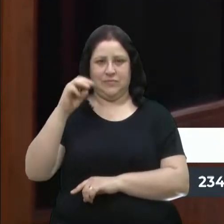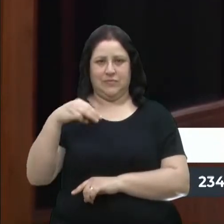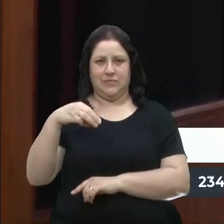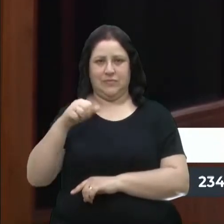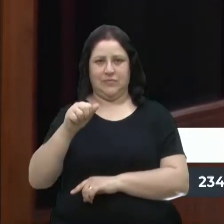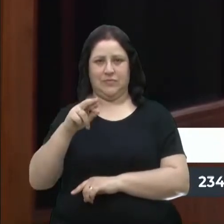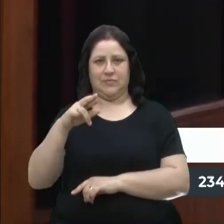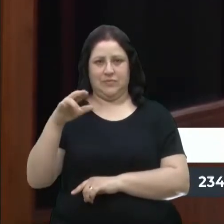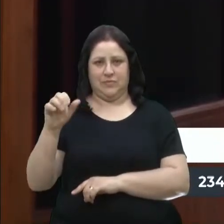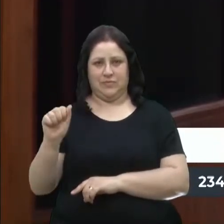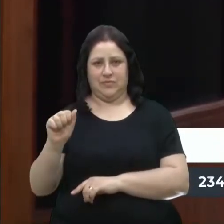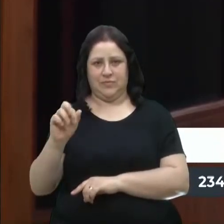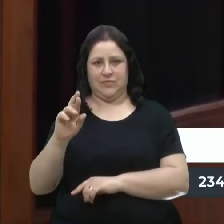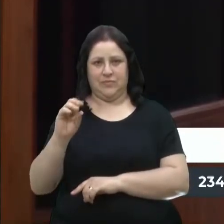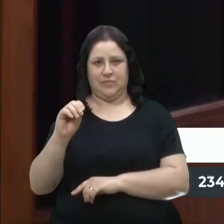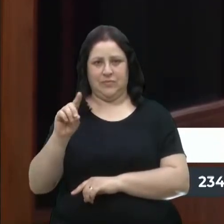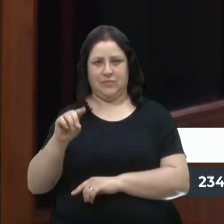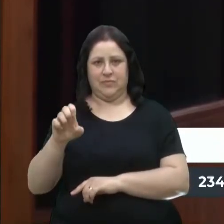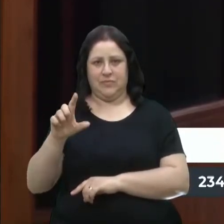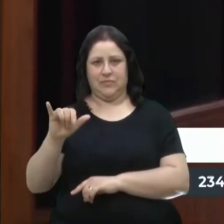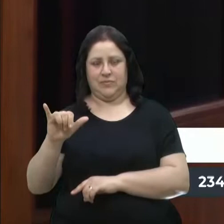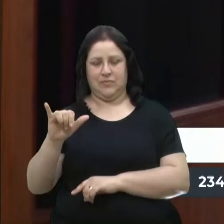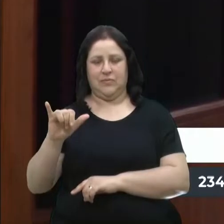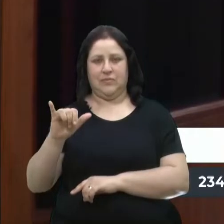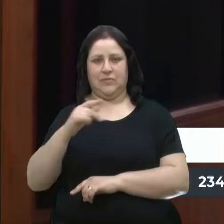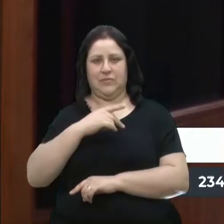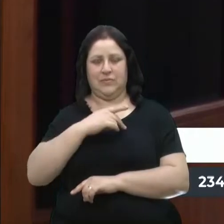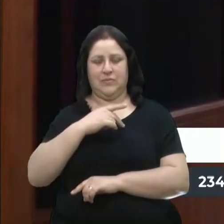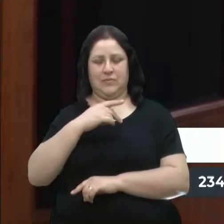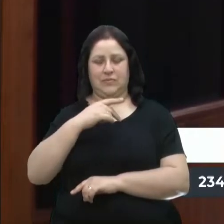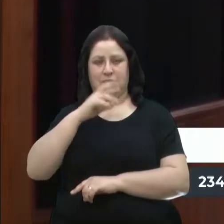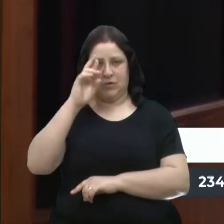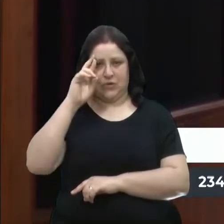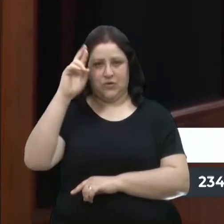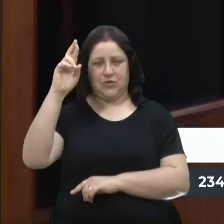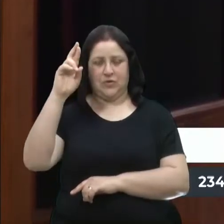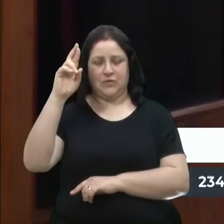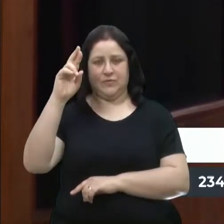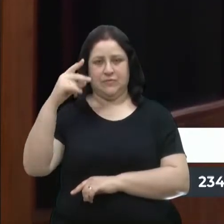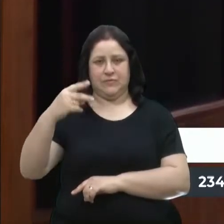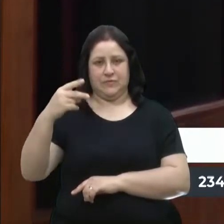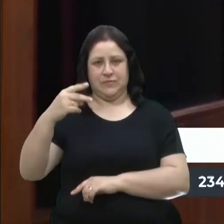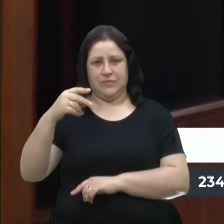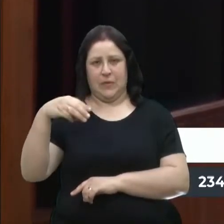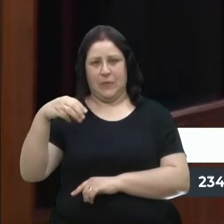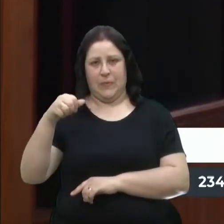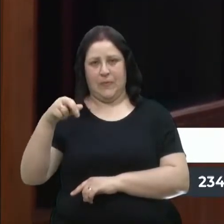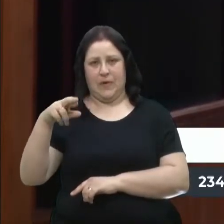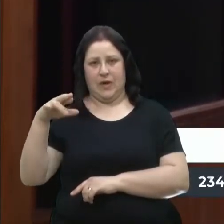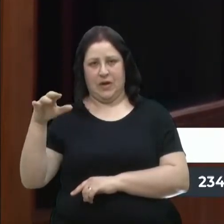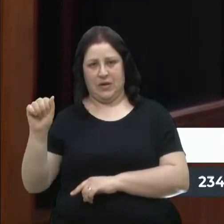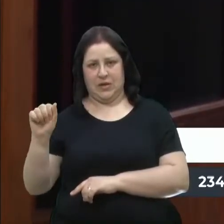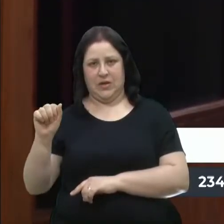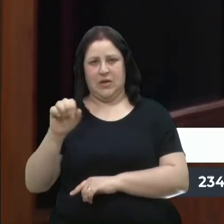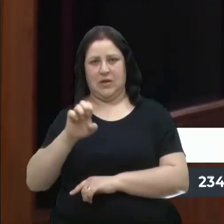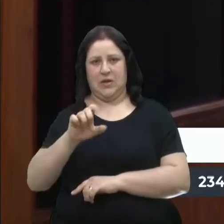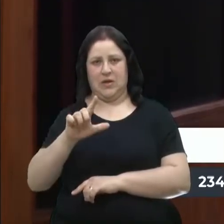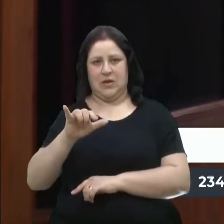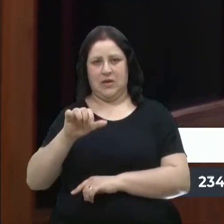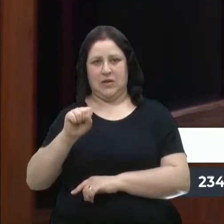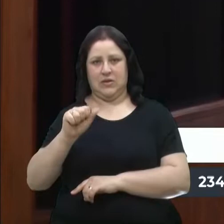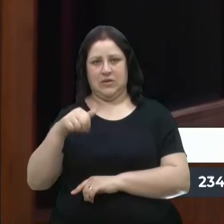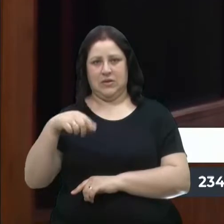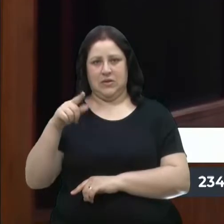aos vices né A Patrícia Elisângela os colegas professores e de forma muito especial e